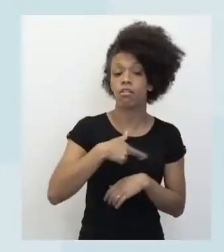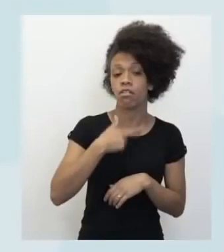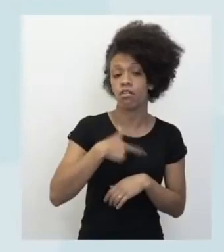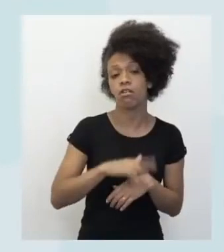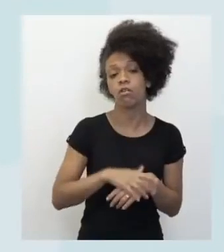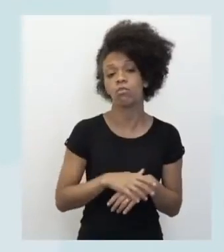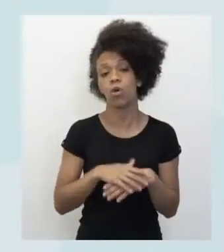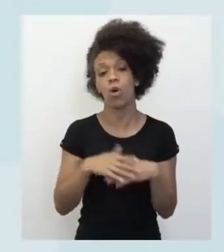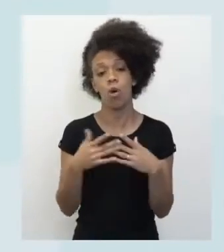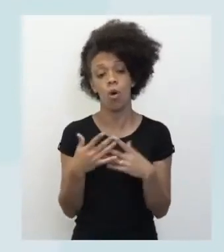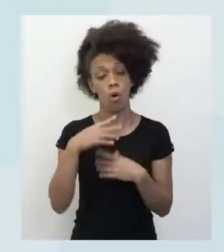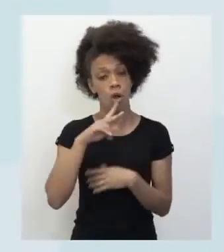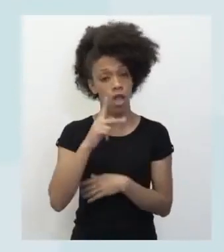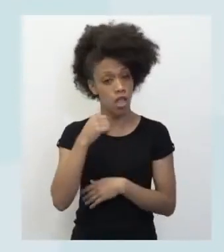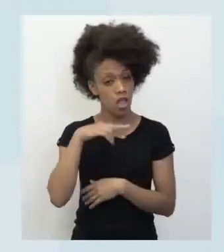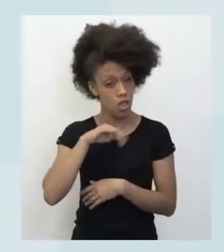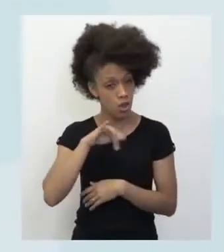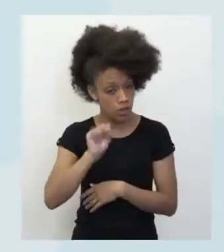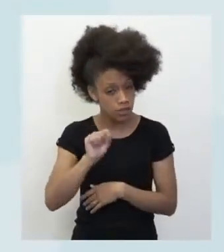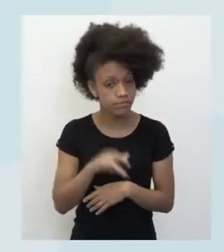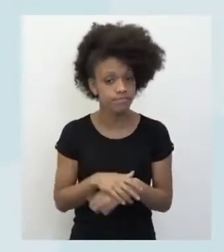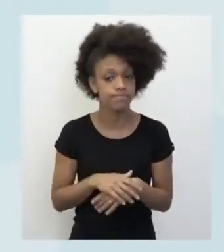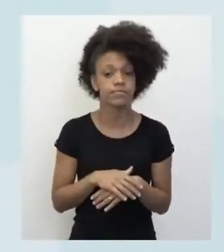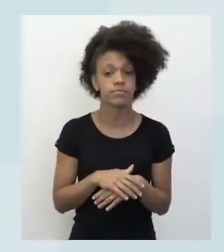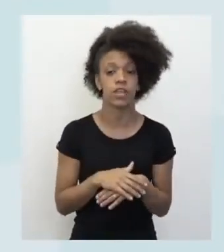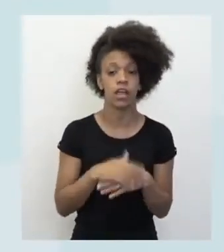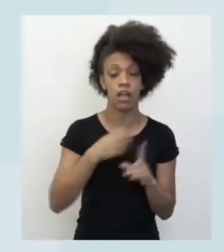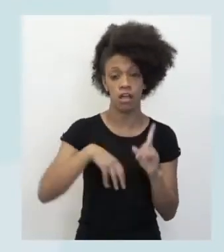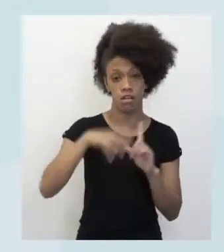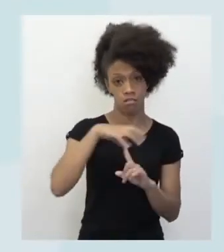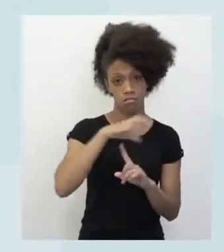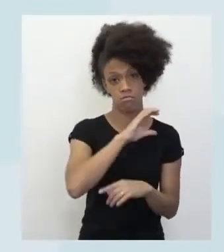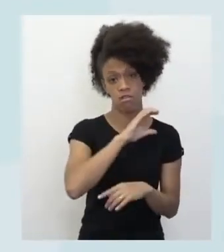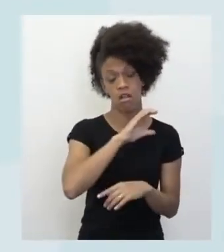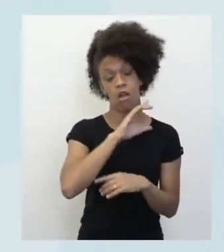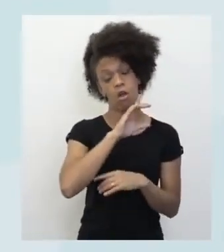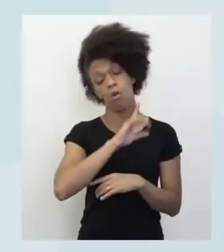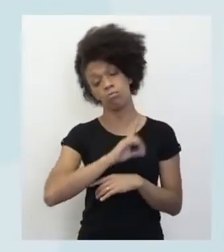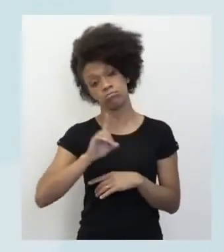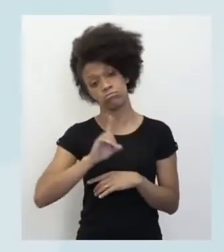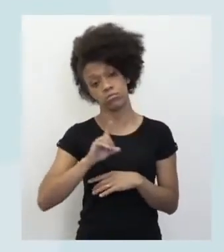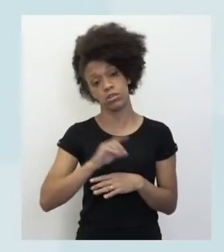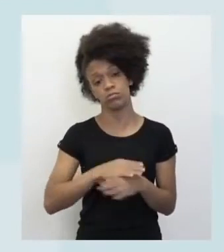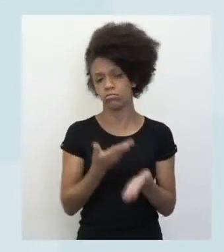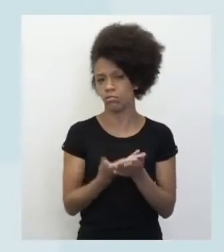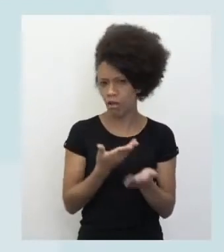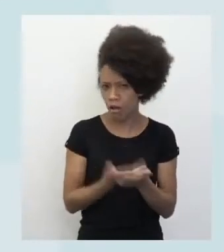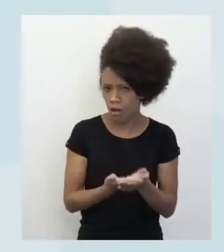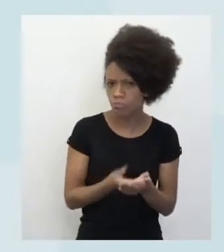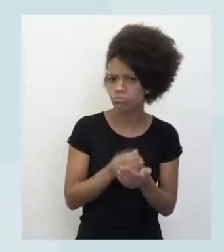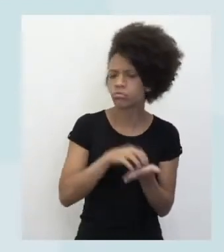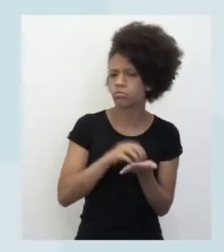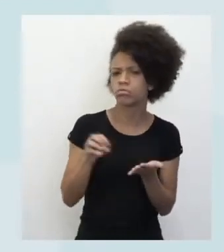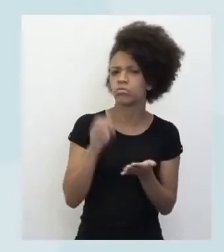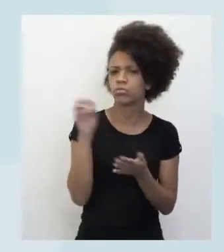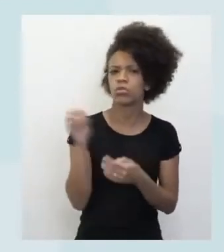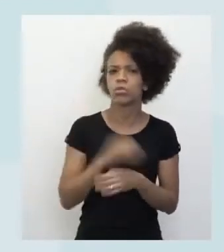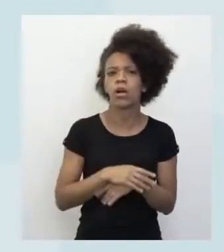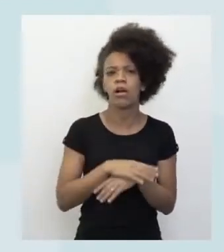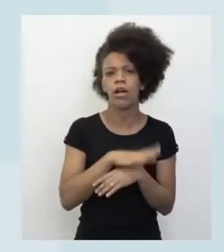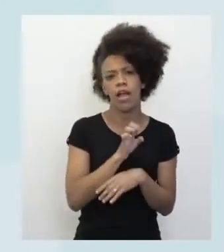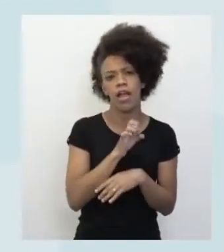heróis, reis ou deuses. Na aula que tratamos de tragédia aqui no Centro de Mídias, demos o exemplo do Édipo Rei,